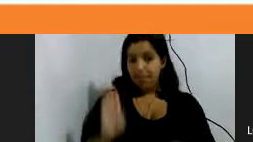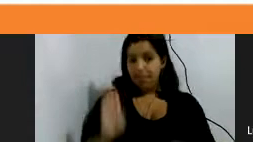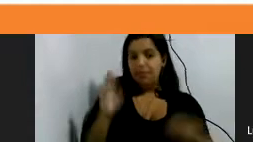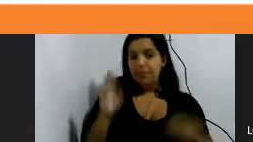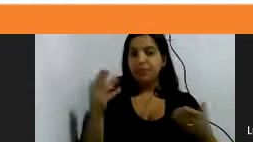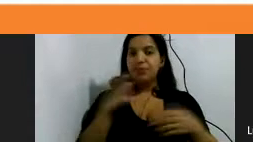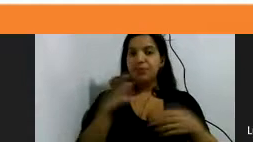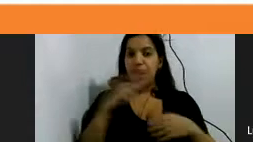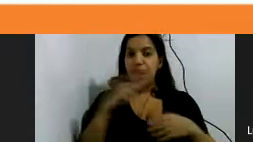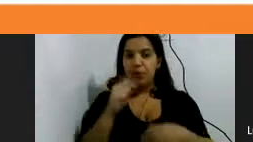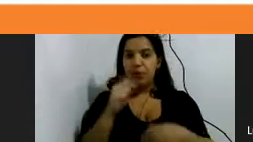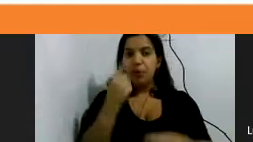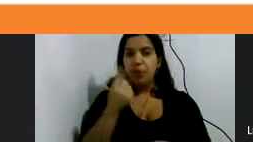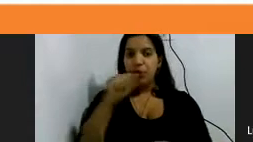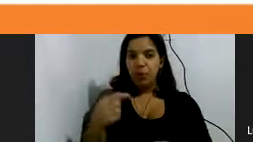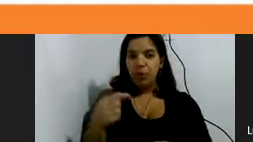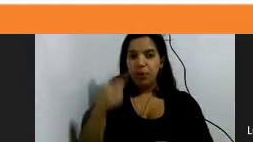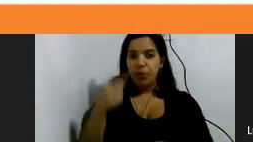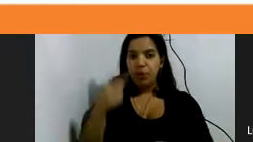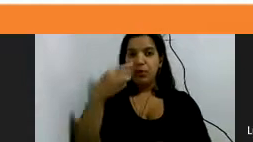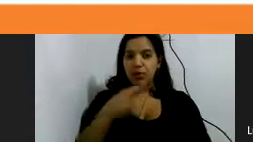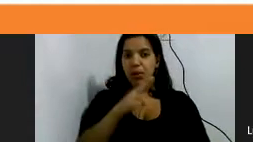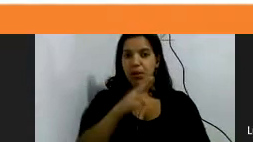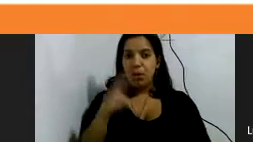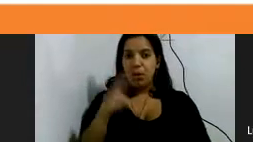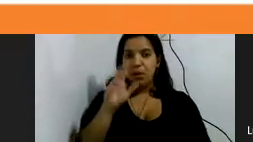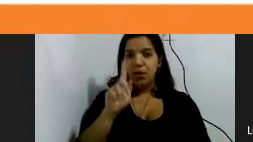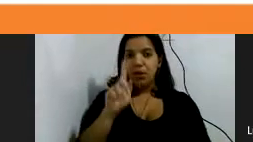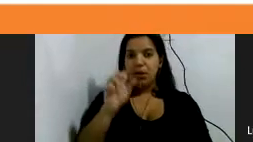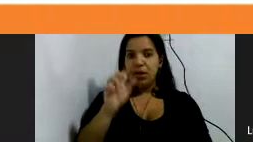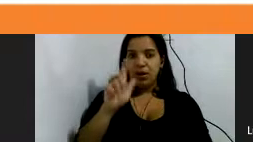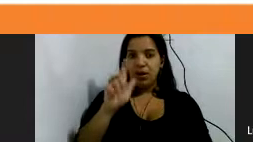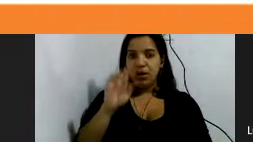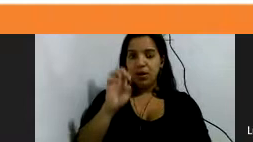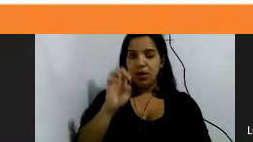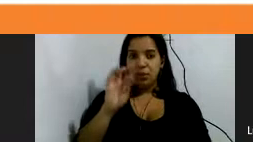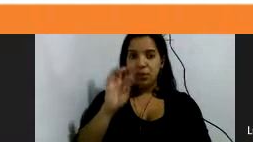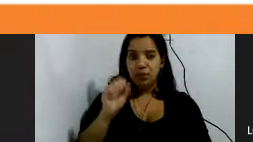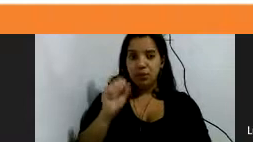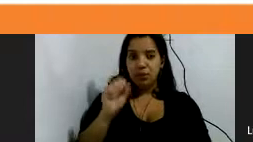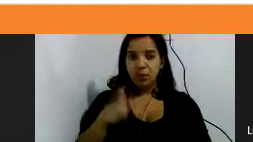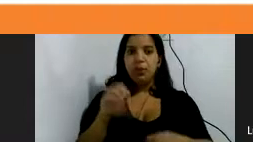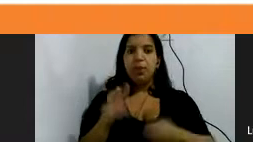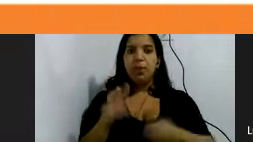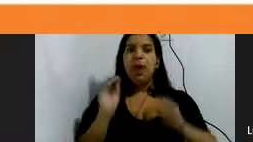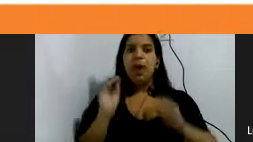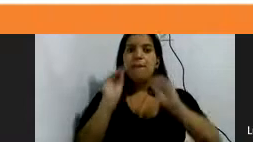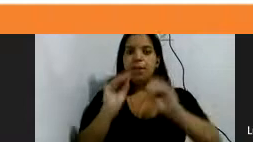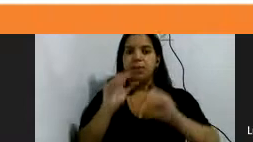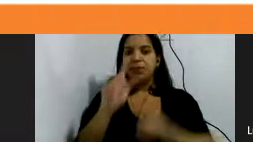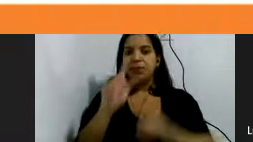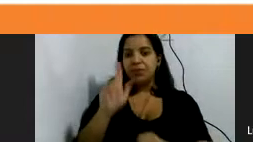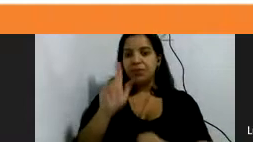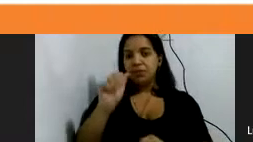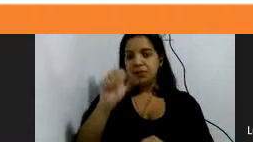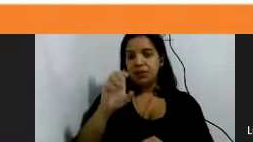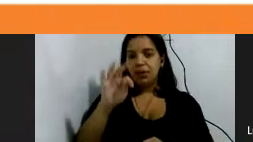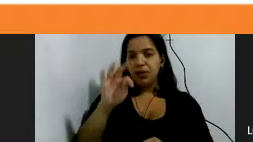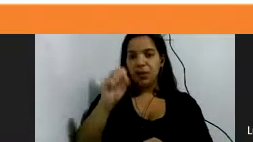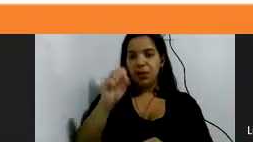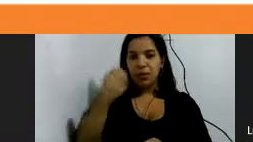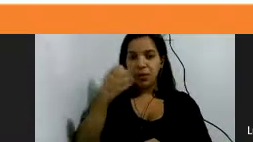a alfa-1,3 galactosil transferase, ela adiciona a galactose na membrana